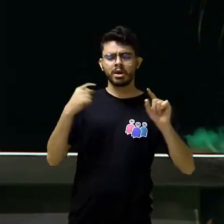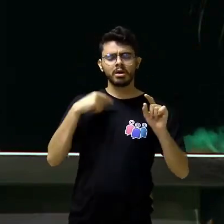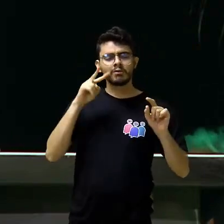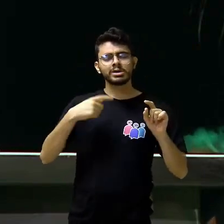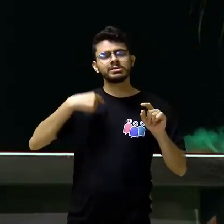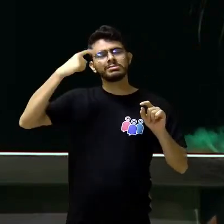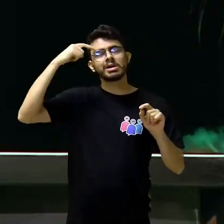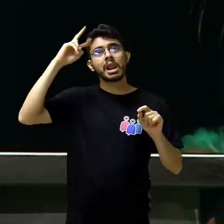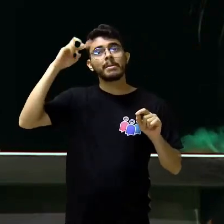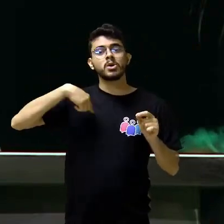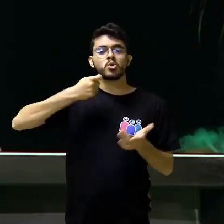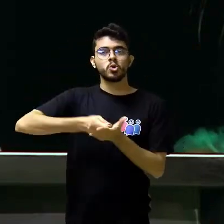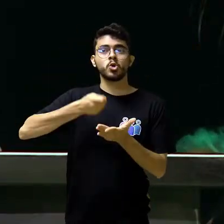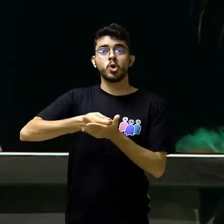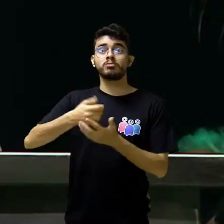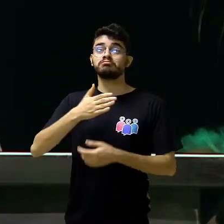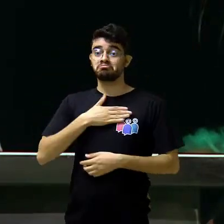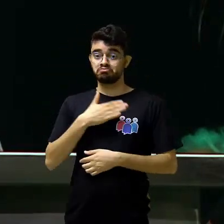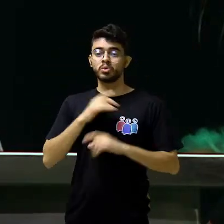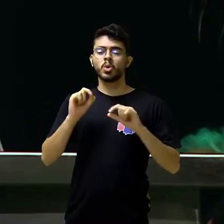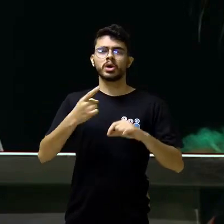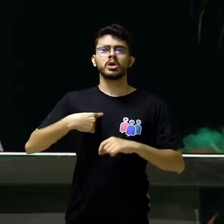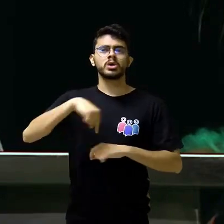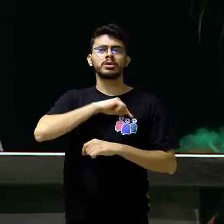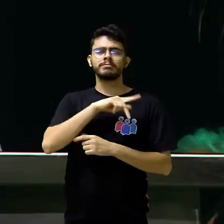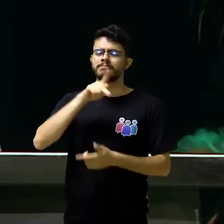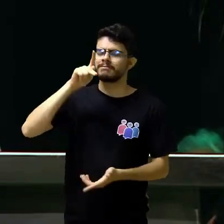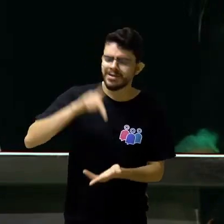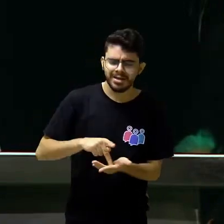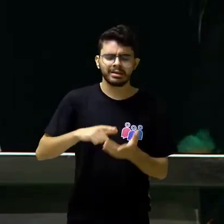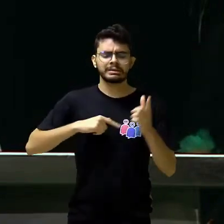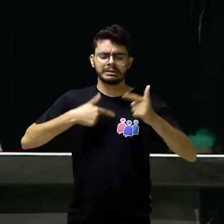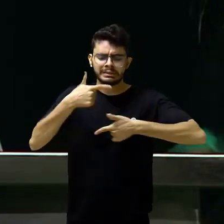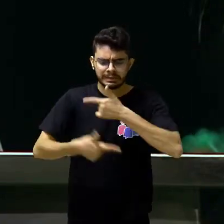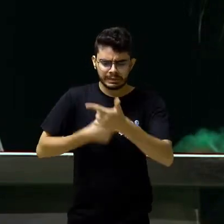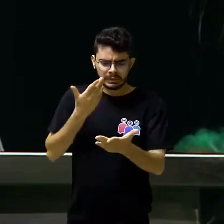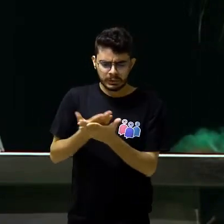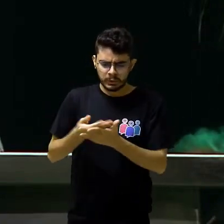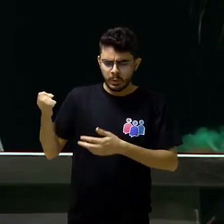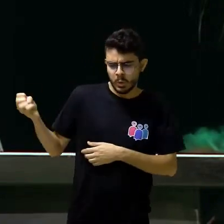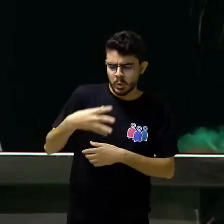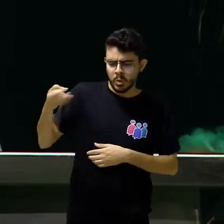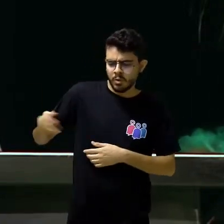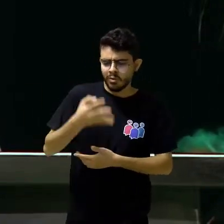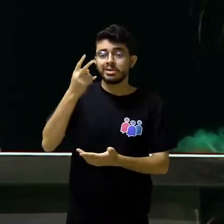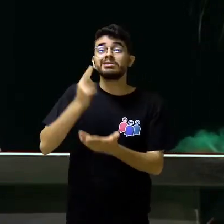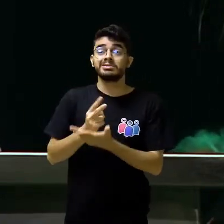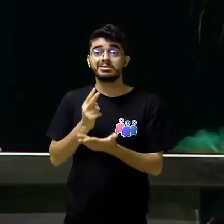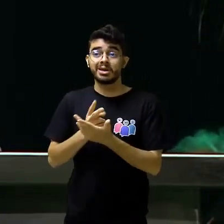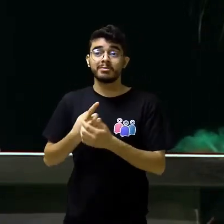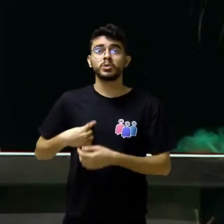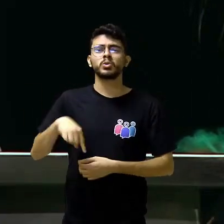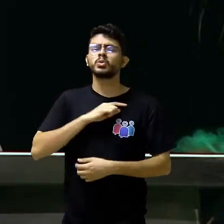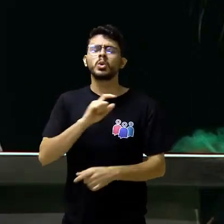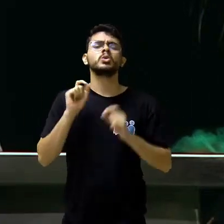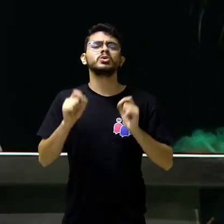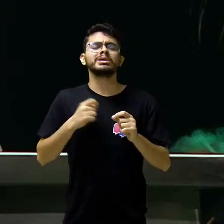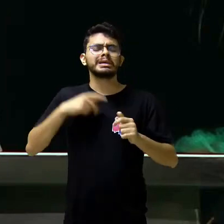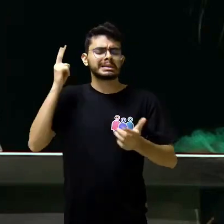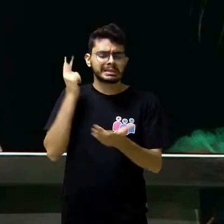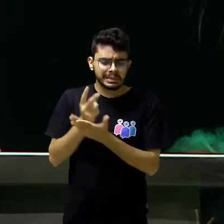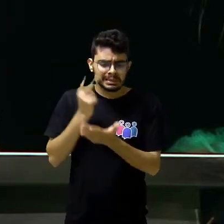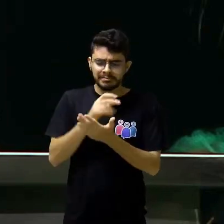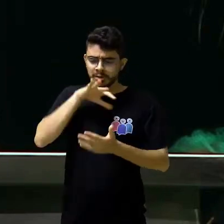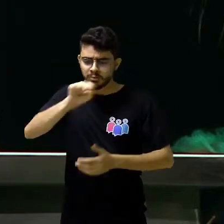à obrigação de nos mantermos atualizados e constantemente